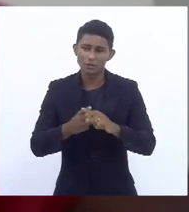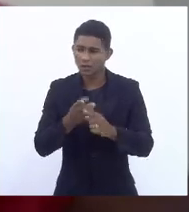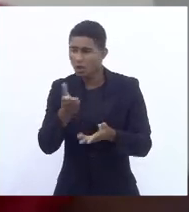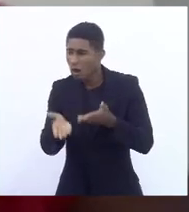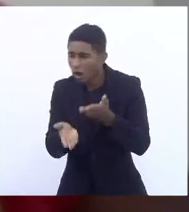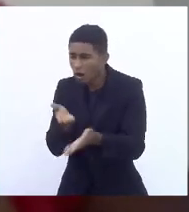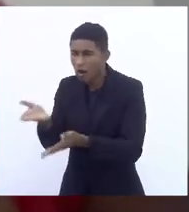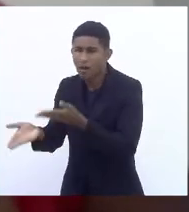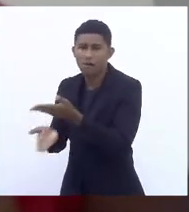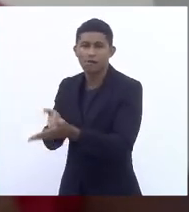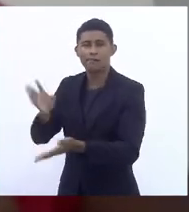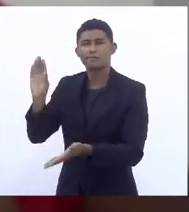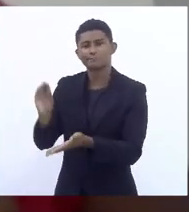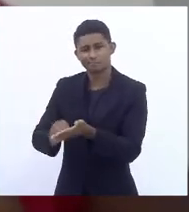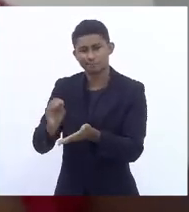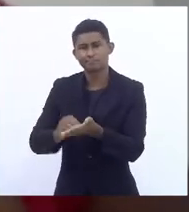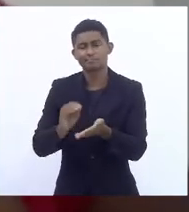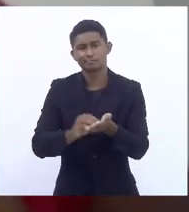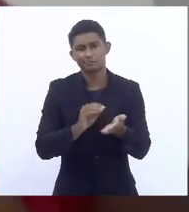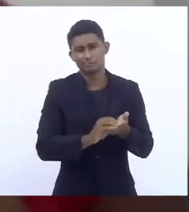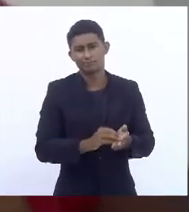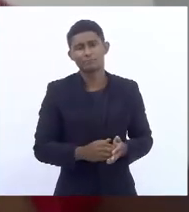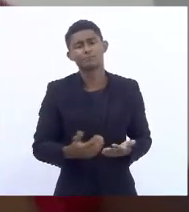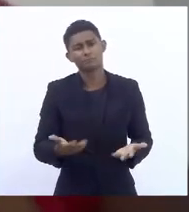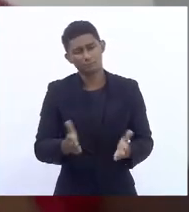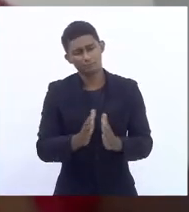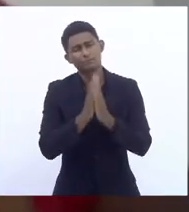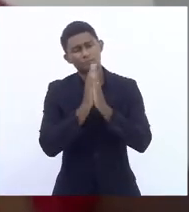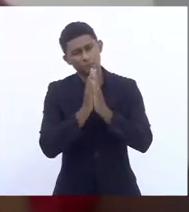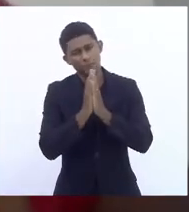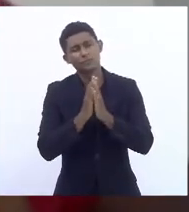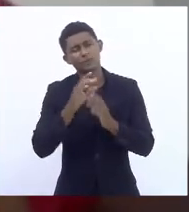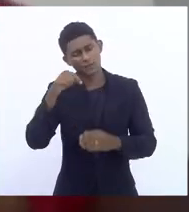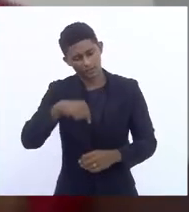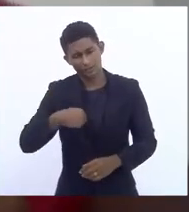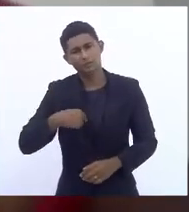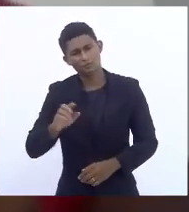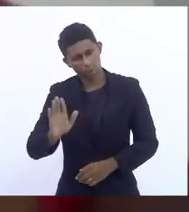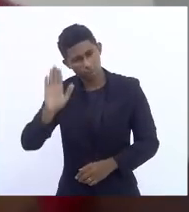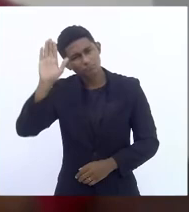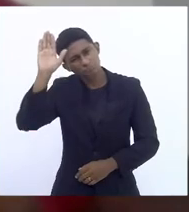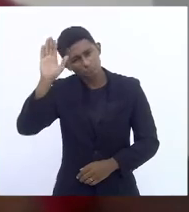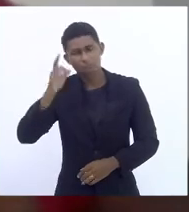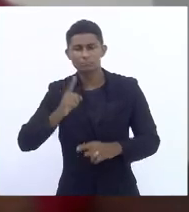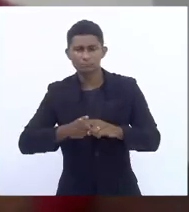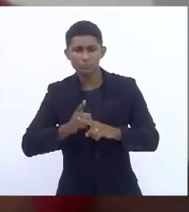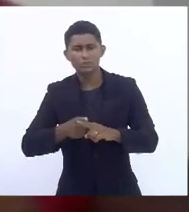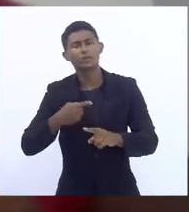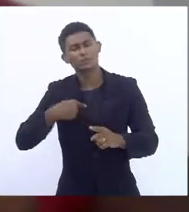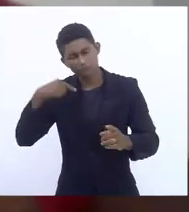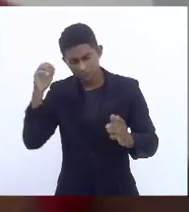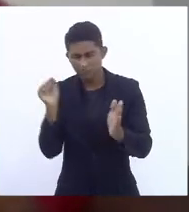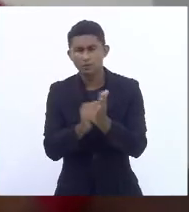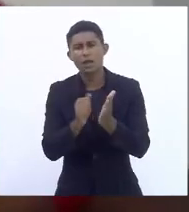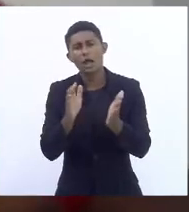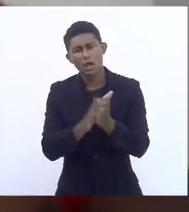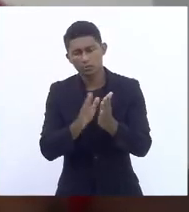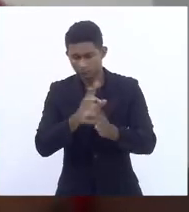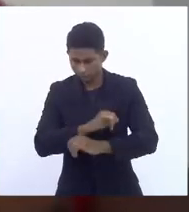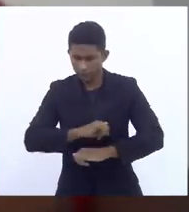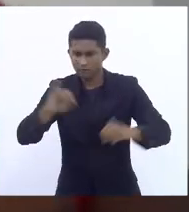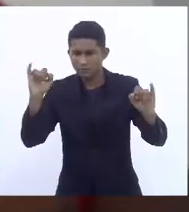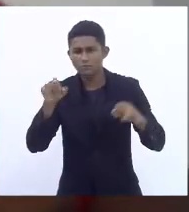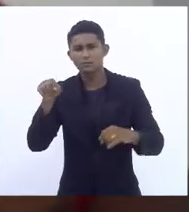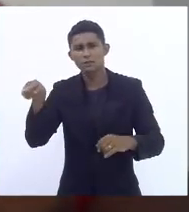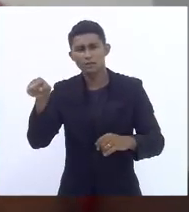digno das gestantes e puérperas, a gente faz aqui nesse pela ordem o chamamento e a denúncia em relação ao